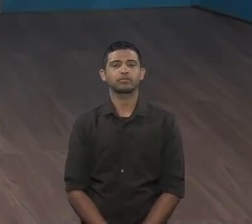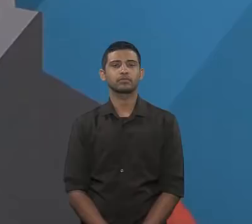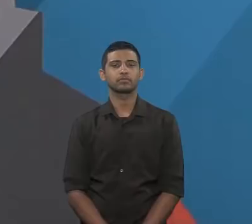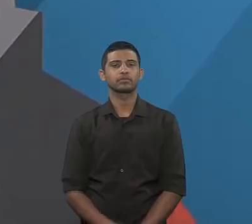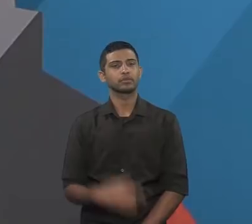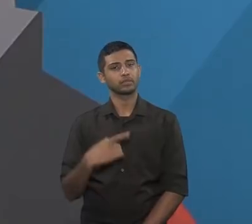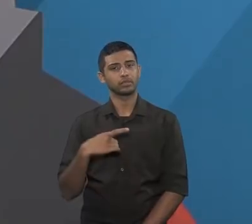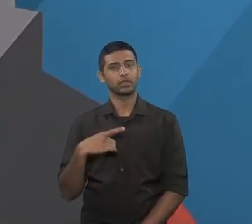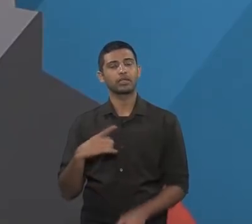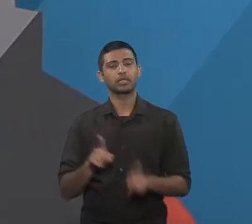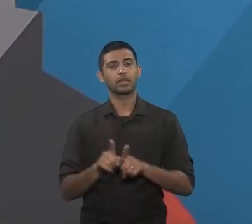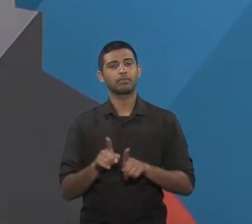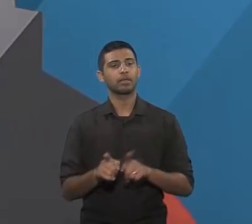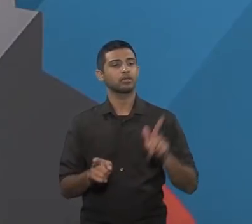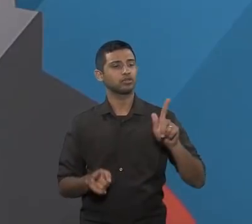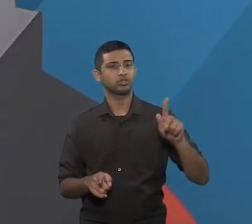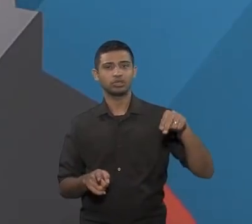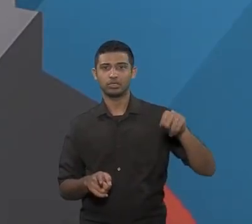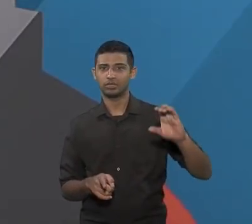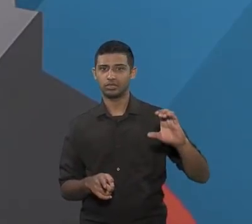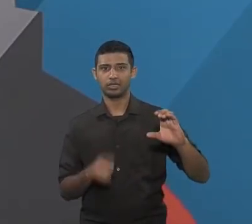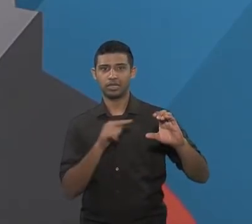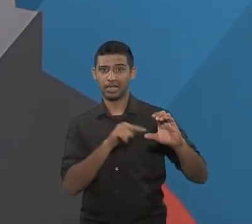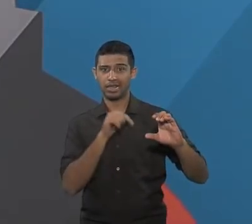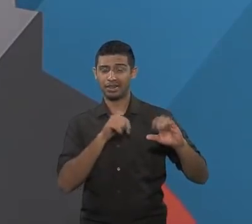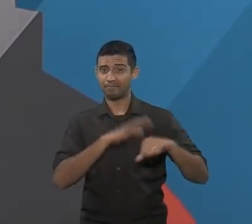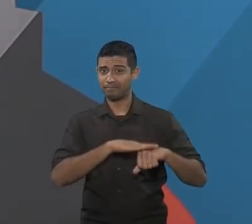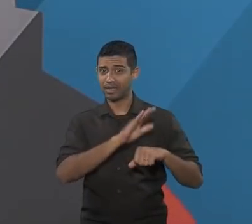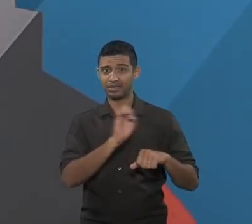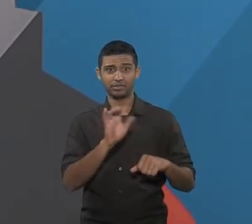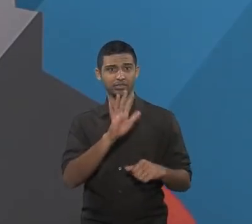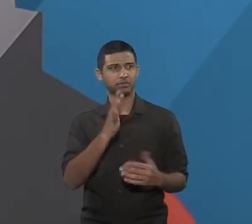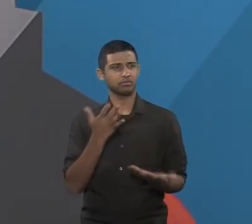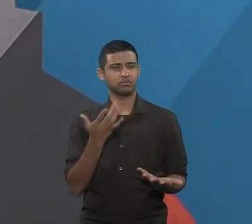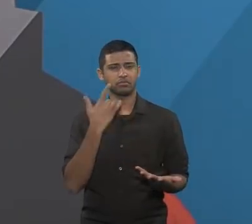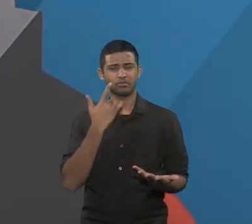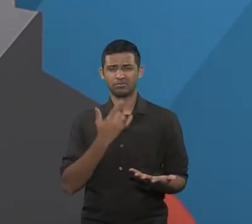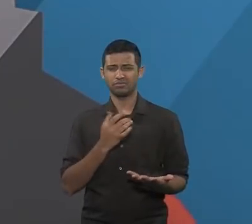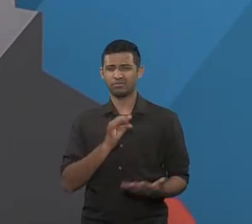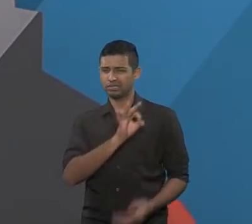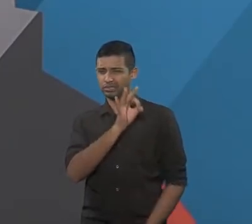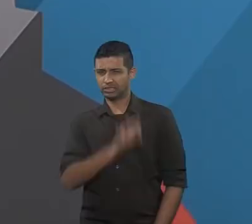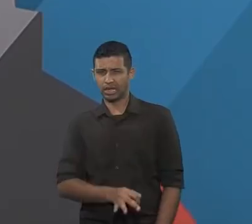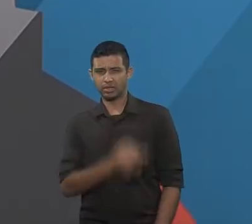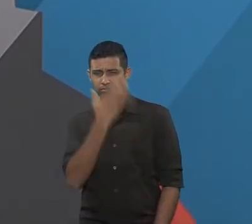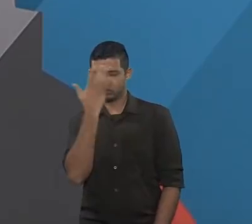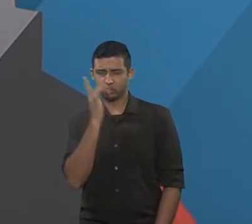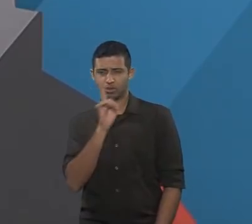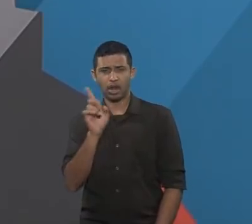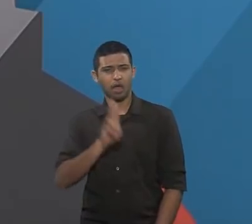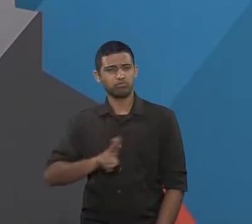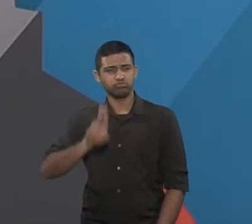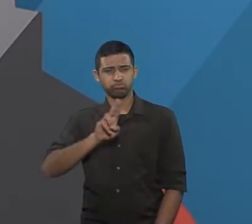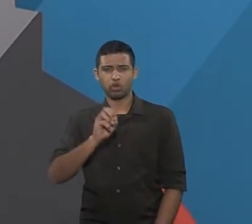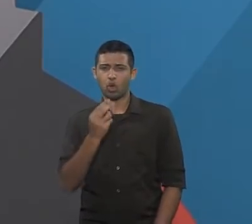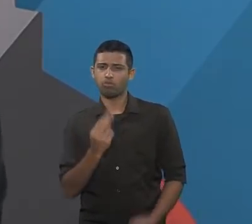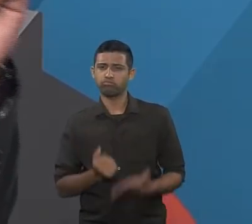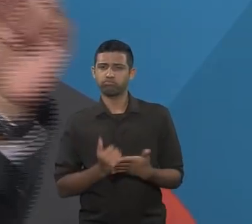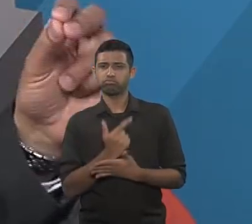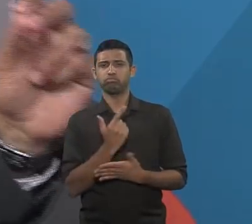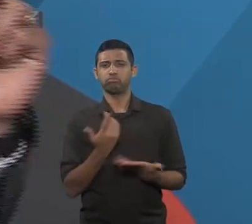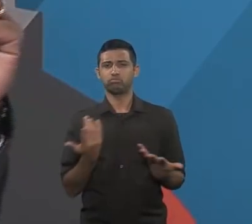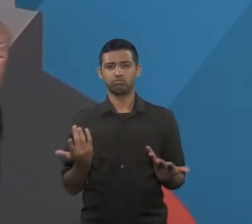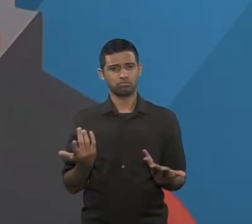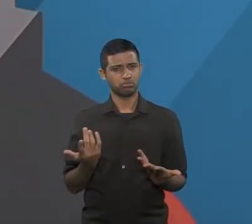você tem o GNC, que é mais caro. Será que é justo o consumidor lá